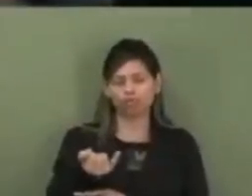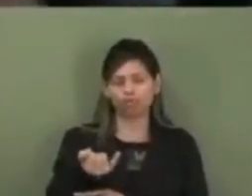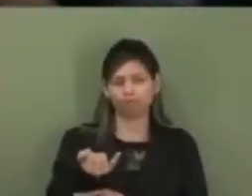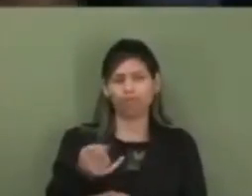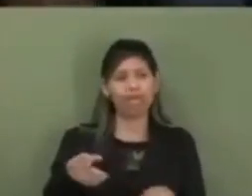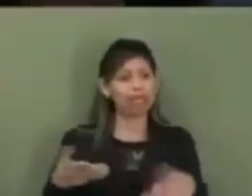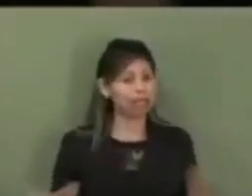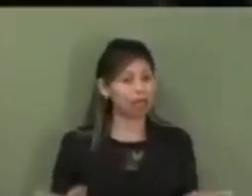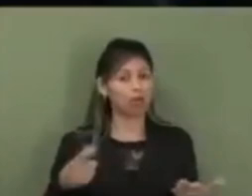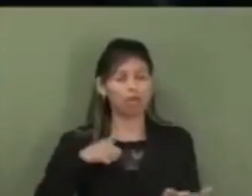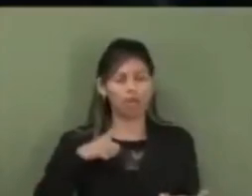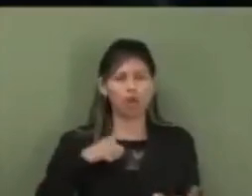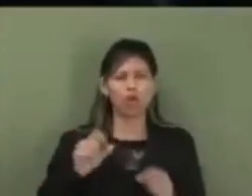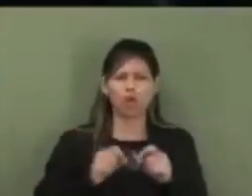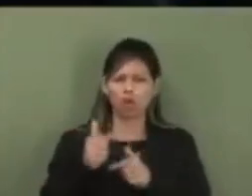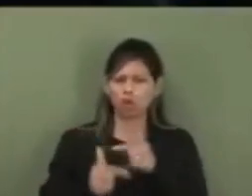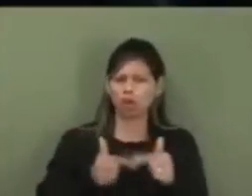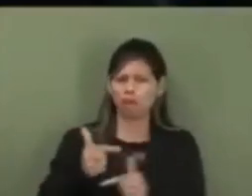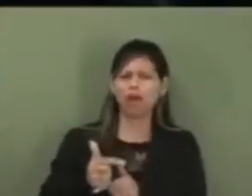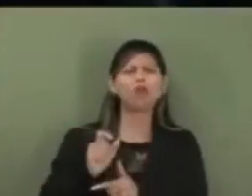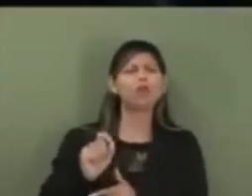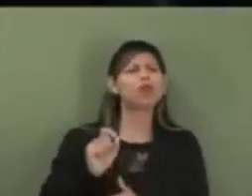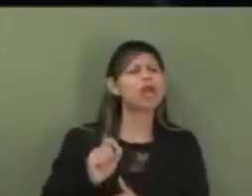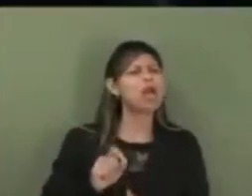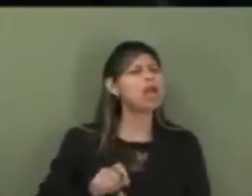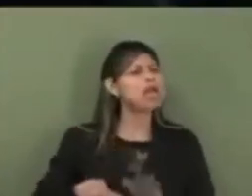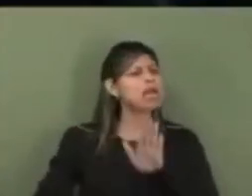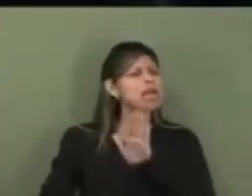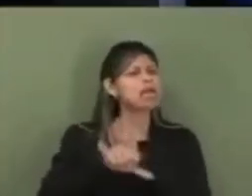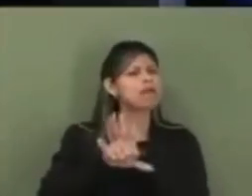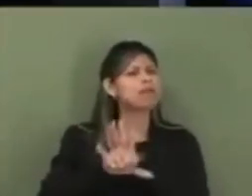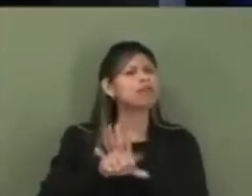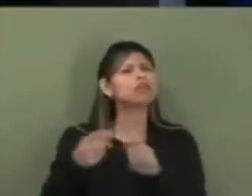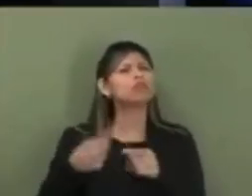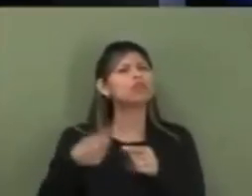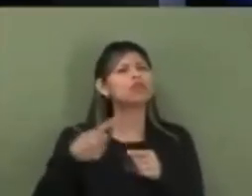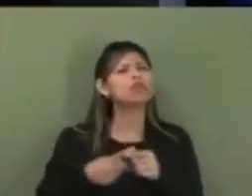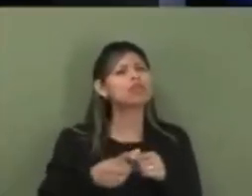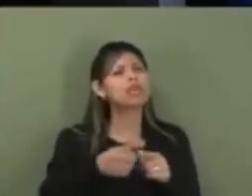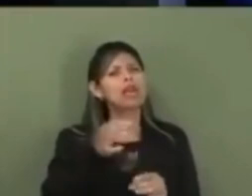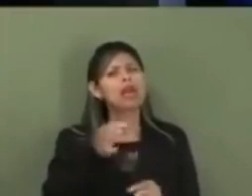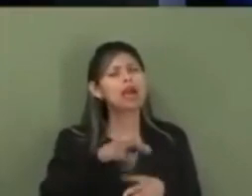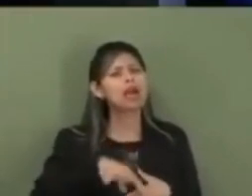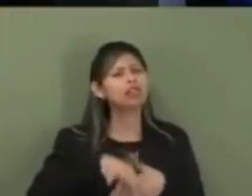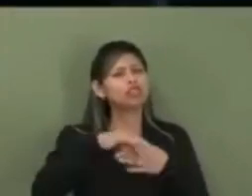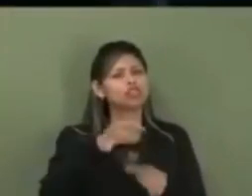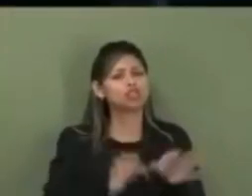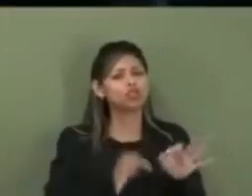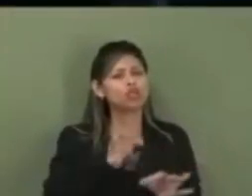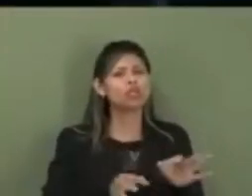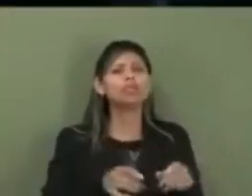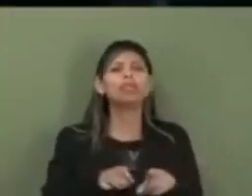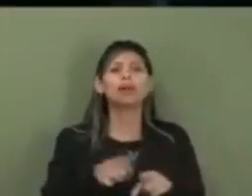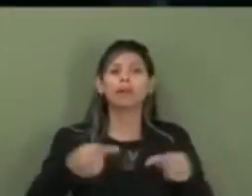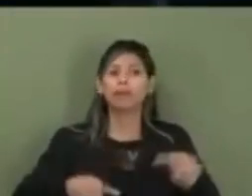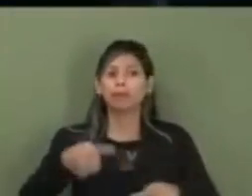atuação criminosa de um juiz na perseguição a líderes políticos e a política. Quero concluir